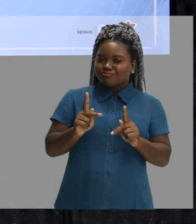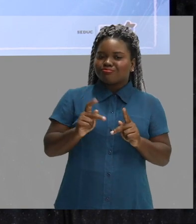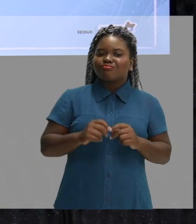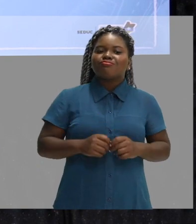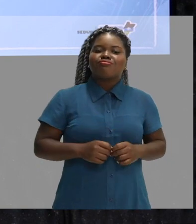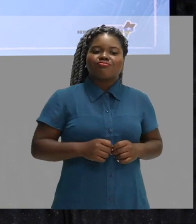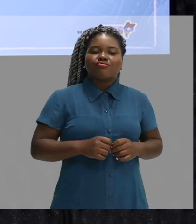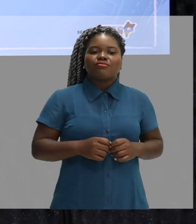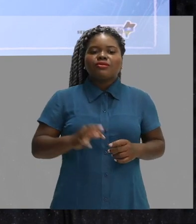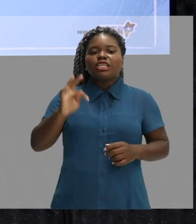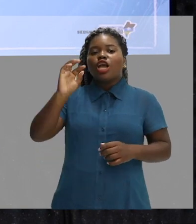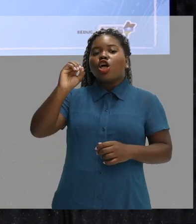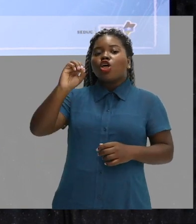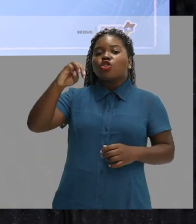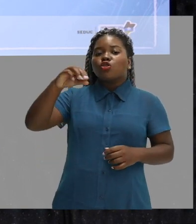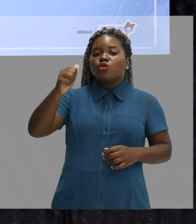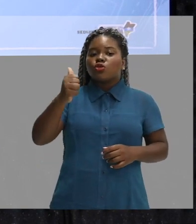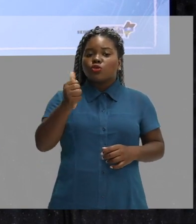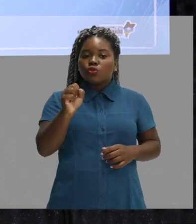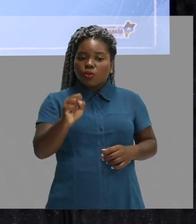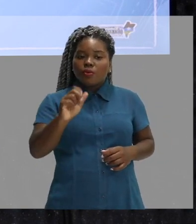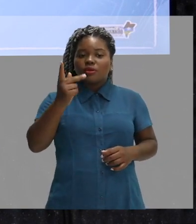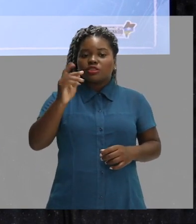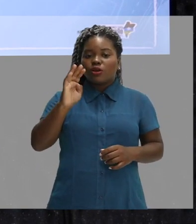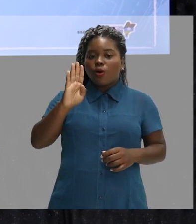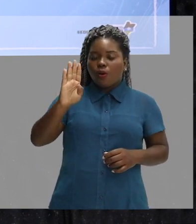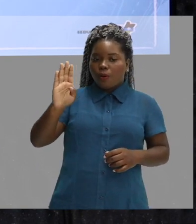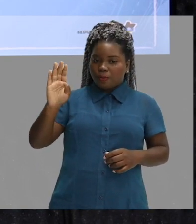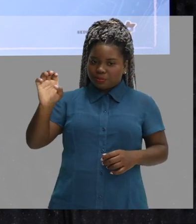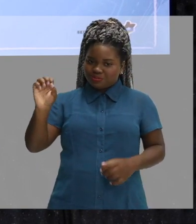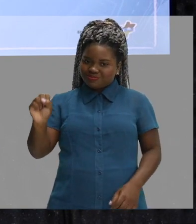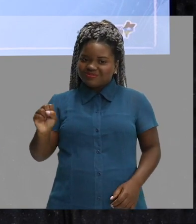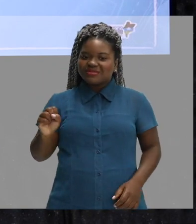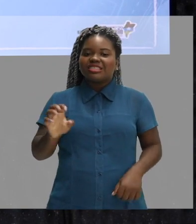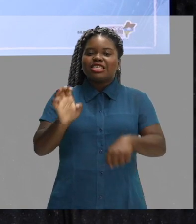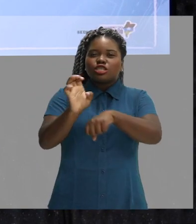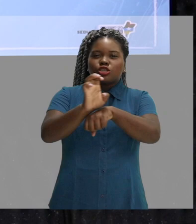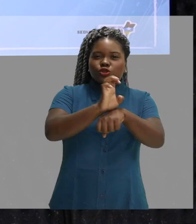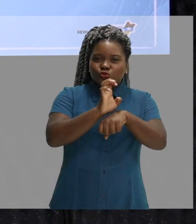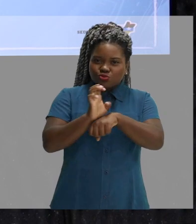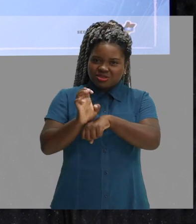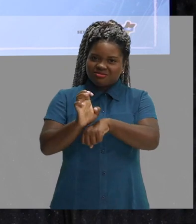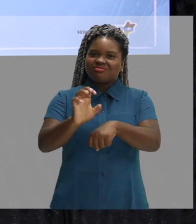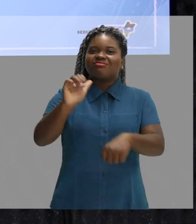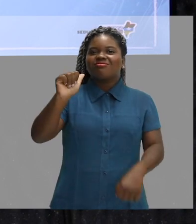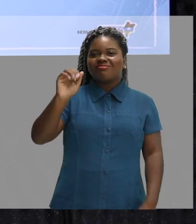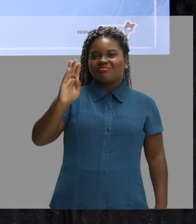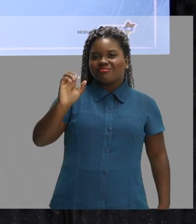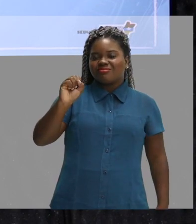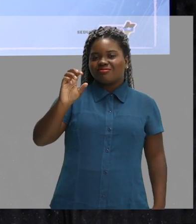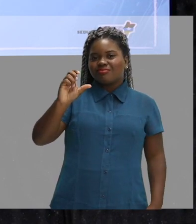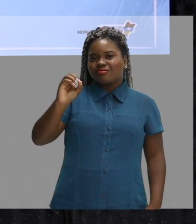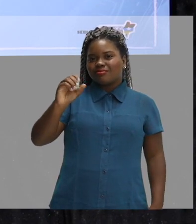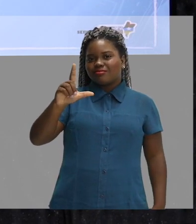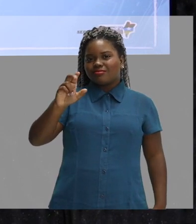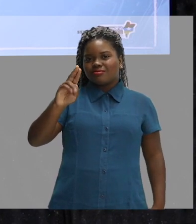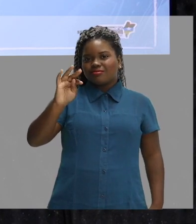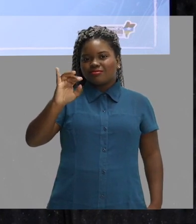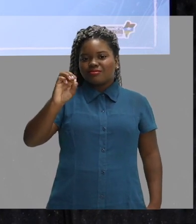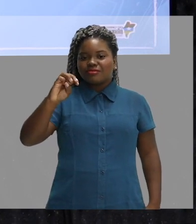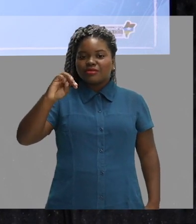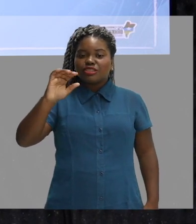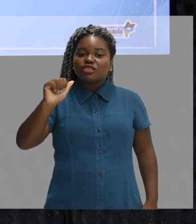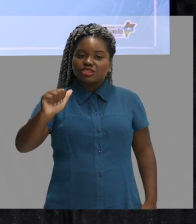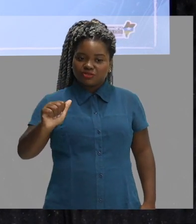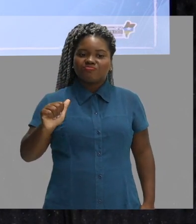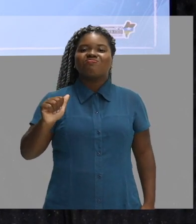Atenção! Thomas Hobbes e o Estado absolutista. Esse aqui é um contratualista, né? O primeiro dos grandes